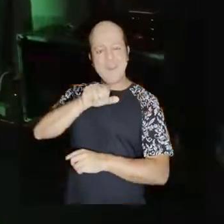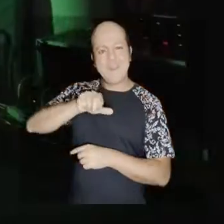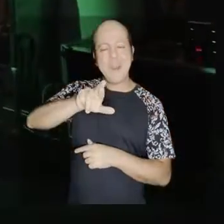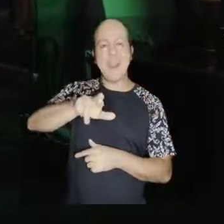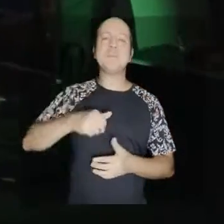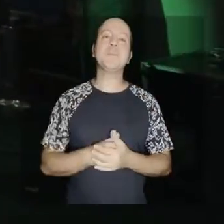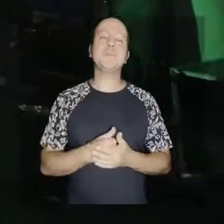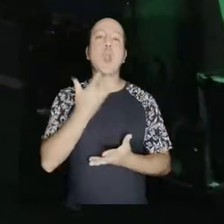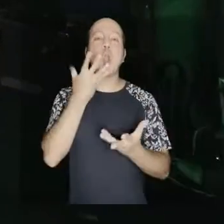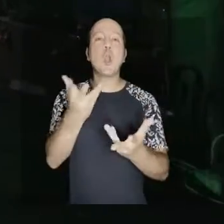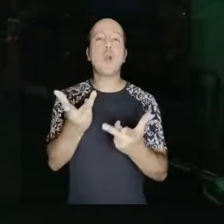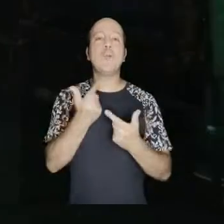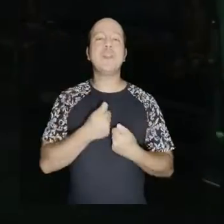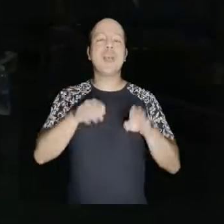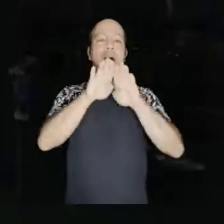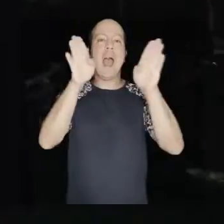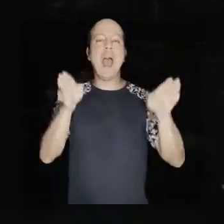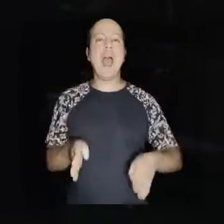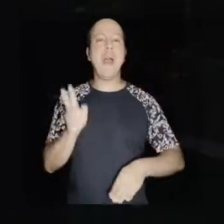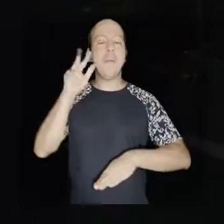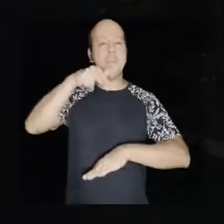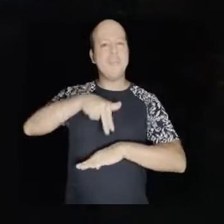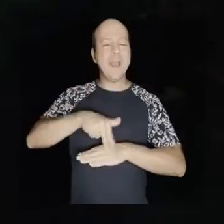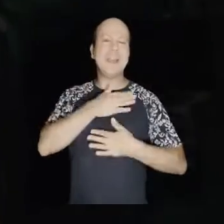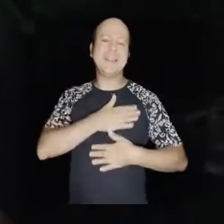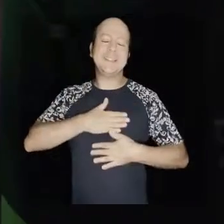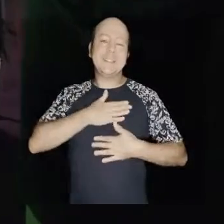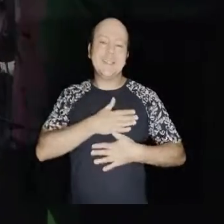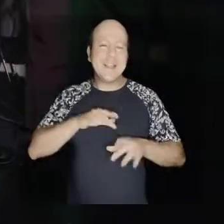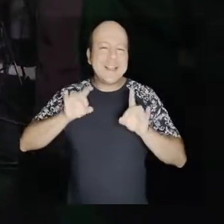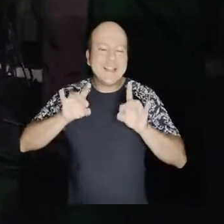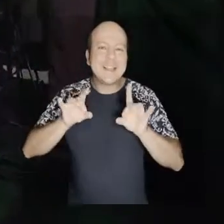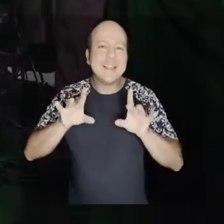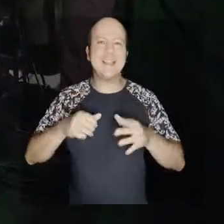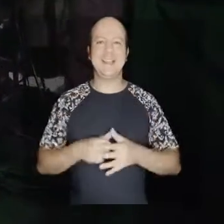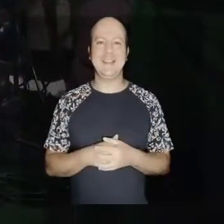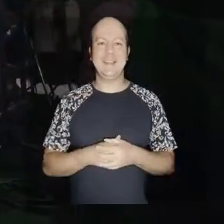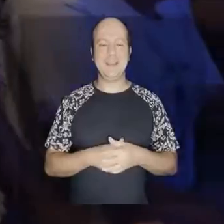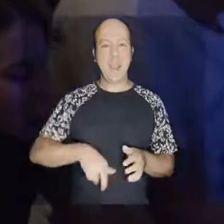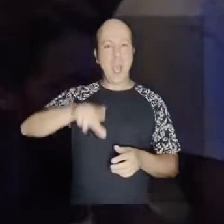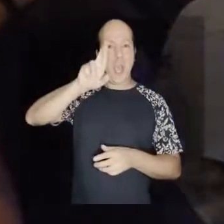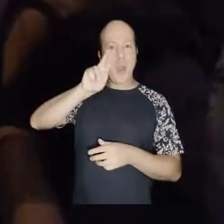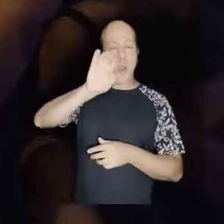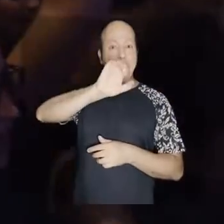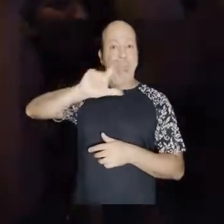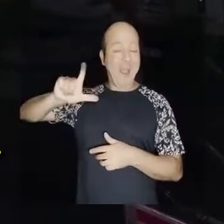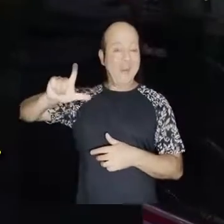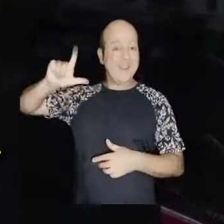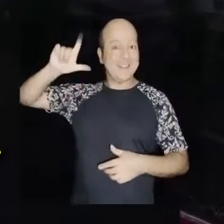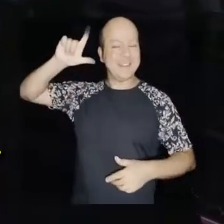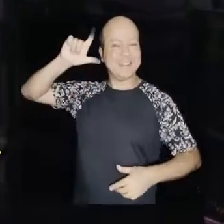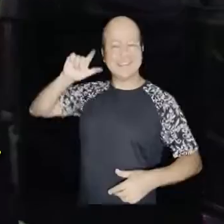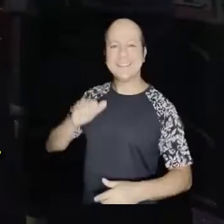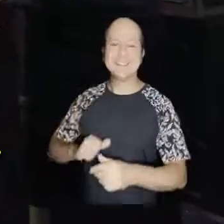convido aqui para o palco. Júlia. Nosso irmão, queridíssimo, talentoso, Rubens! A plateia balança as